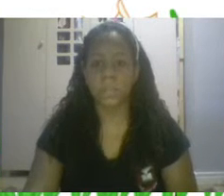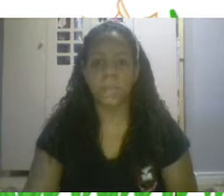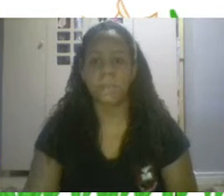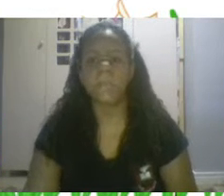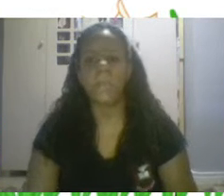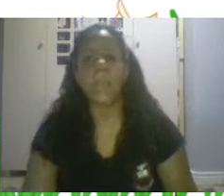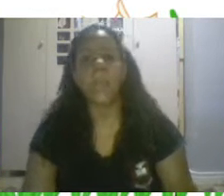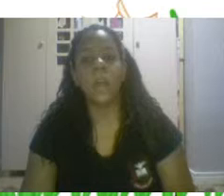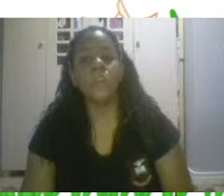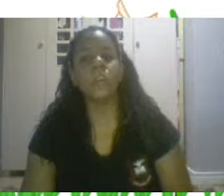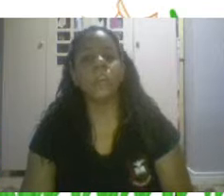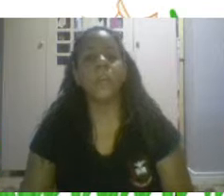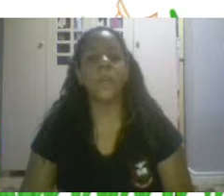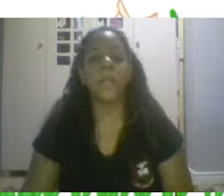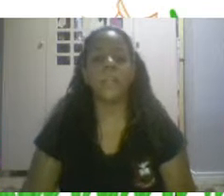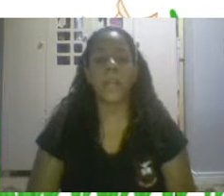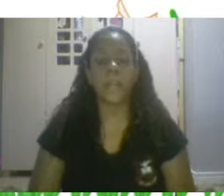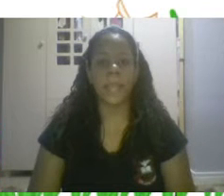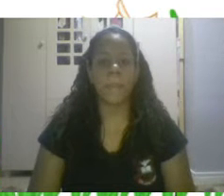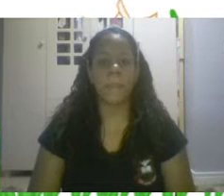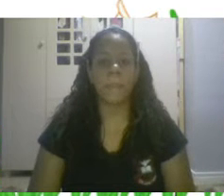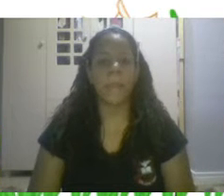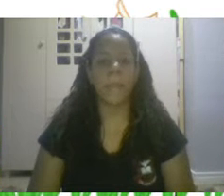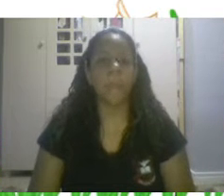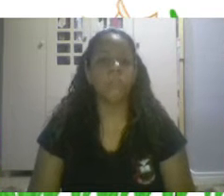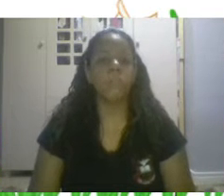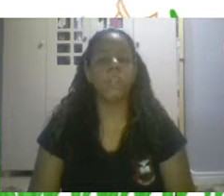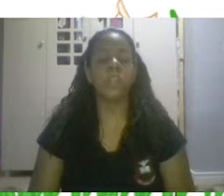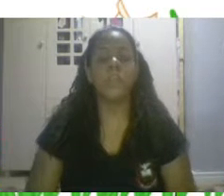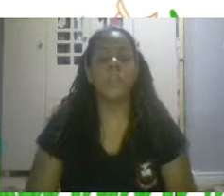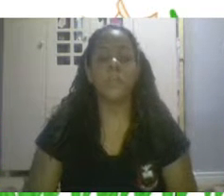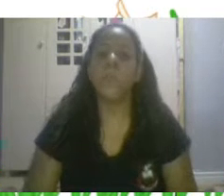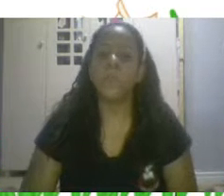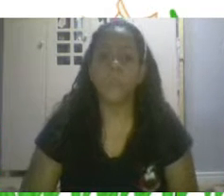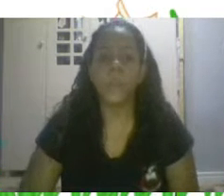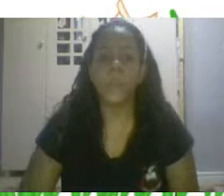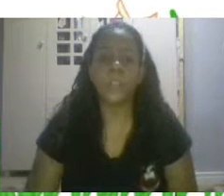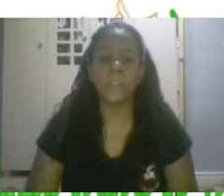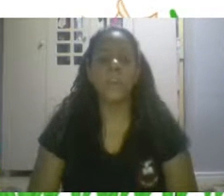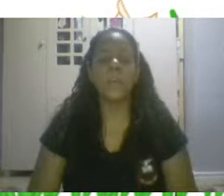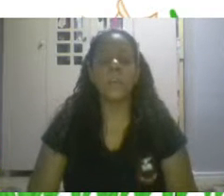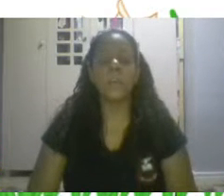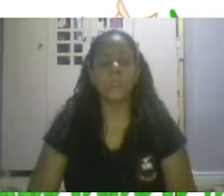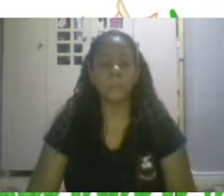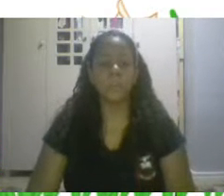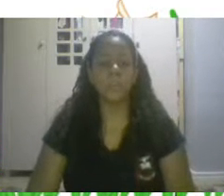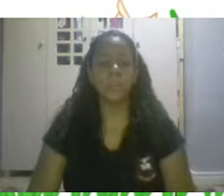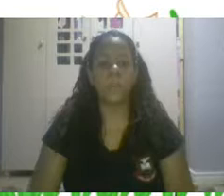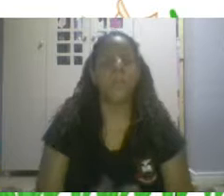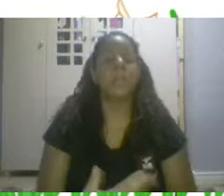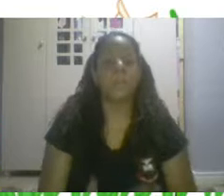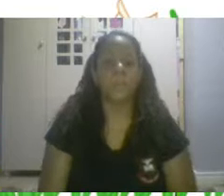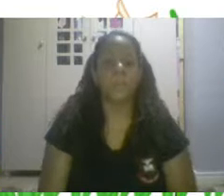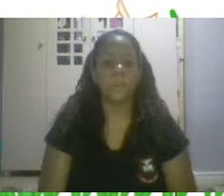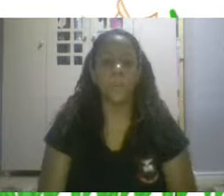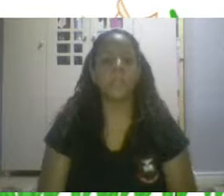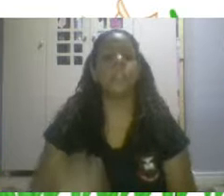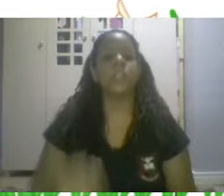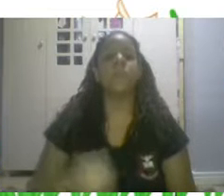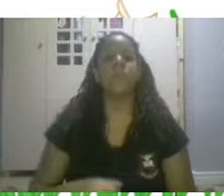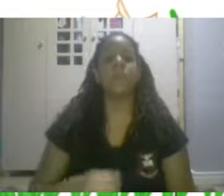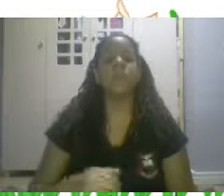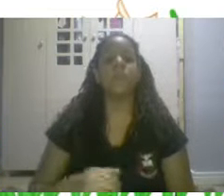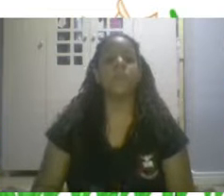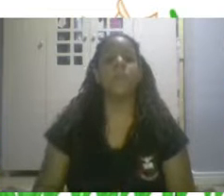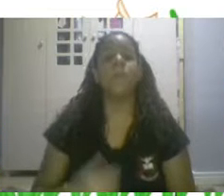desmatadas. Nos componentes da cadeia alimentar, nós temos os produtores. O que são os produtores? São as plantas